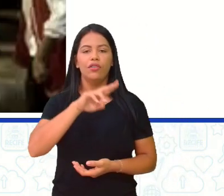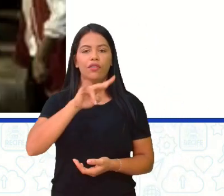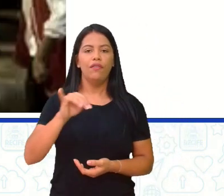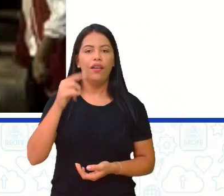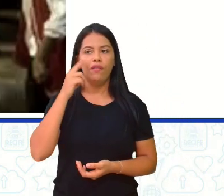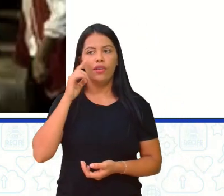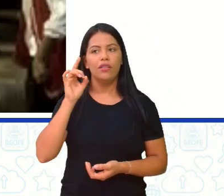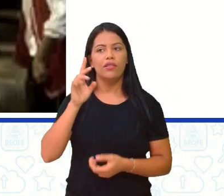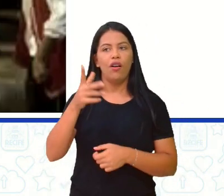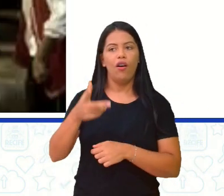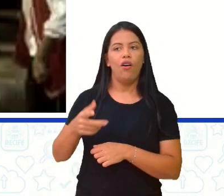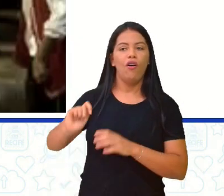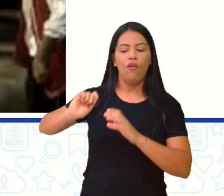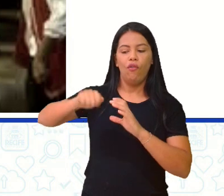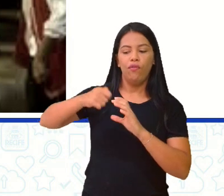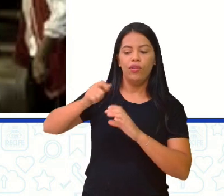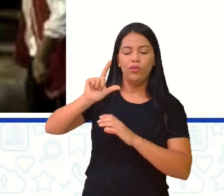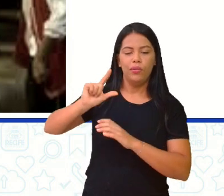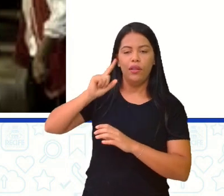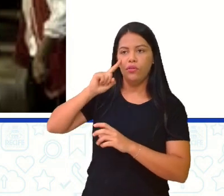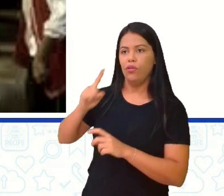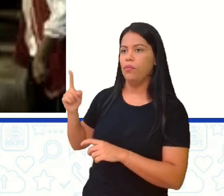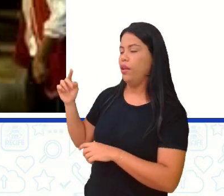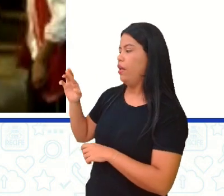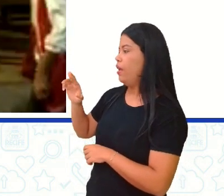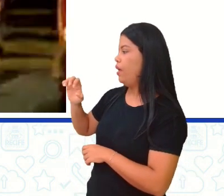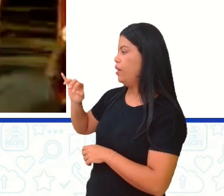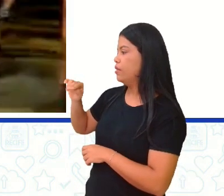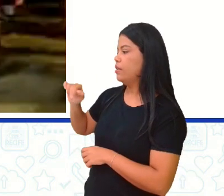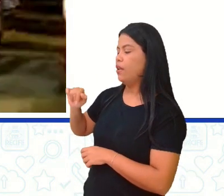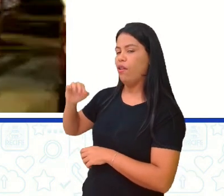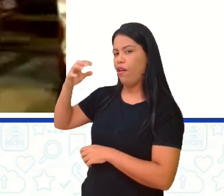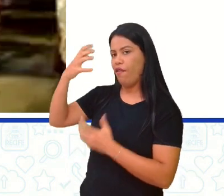um videozinho pequenininho do reisado.